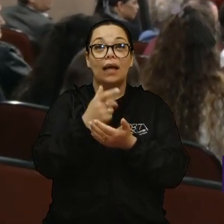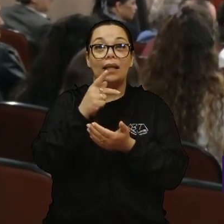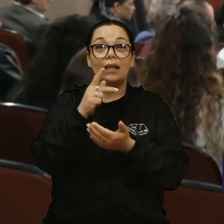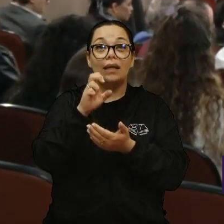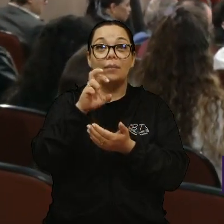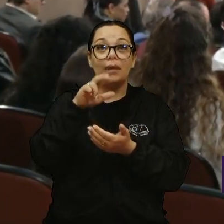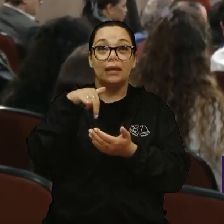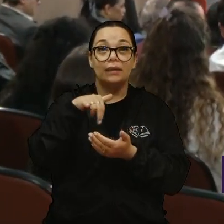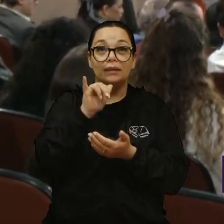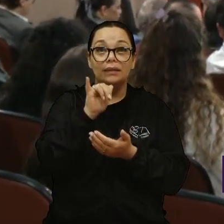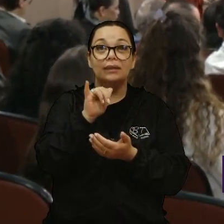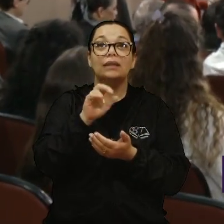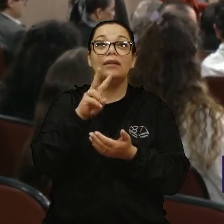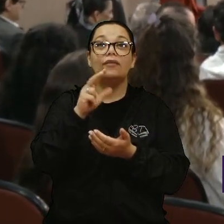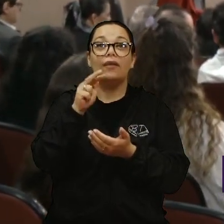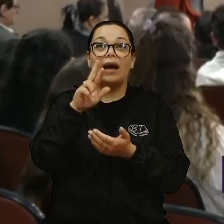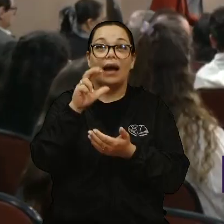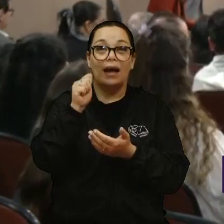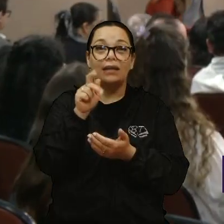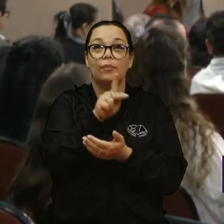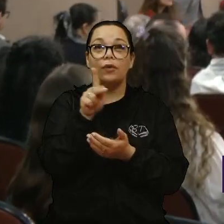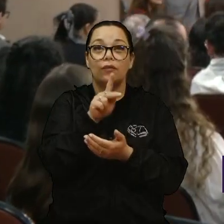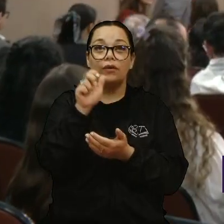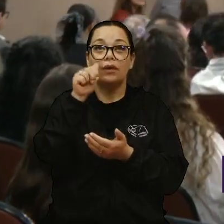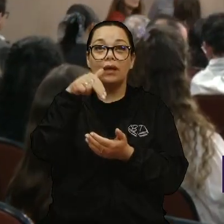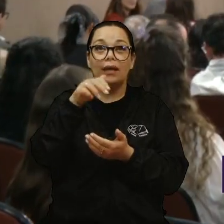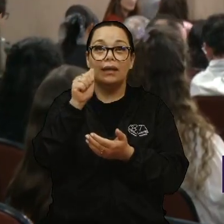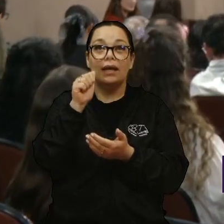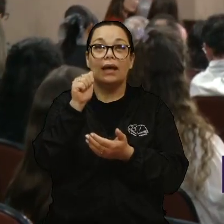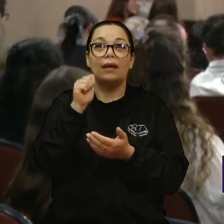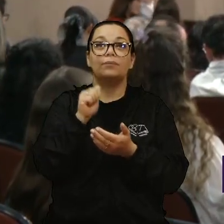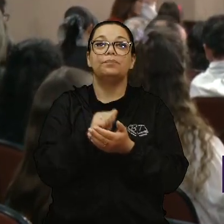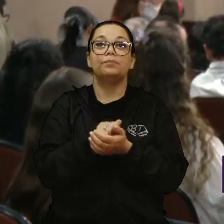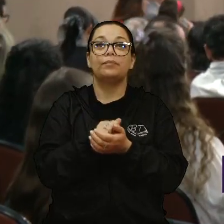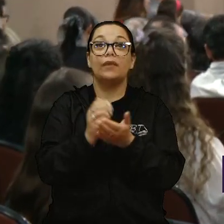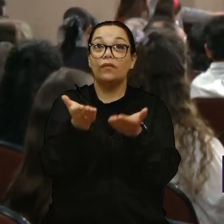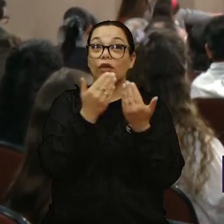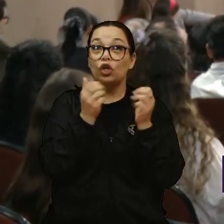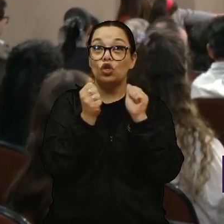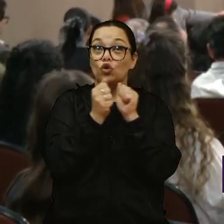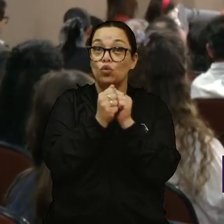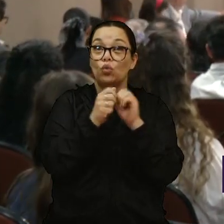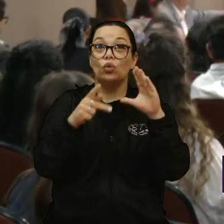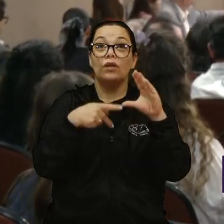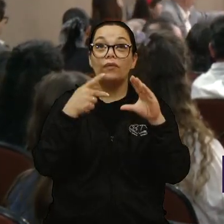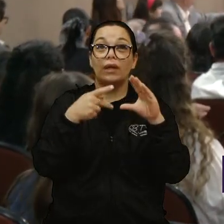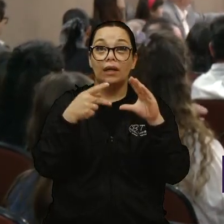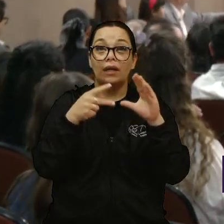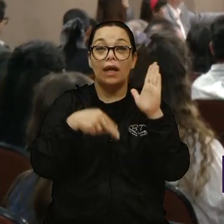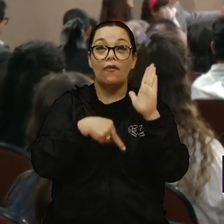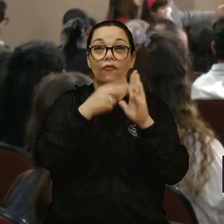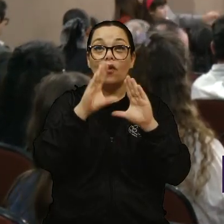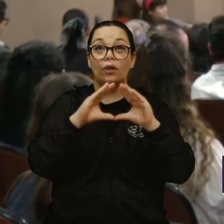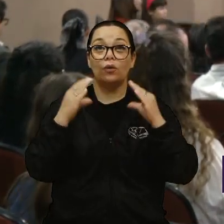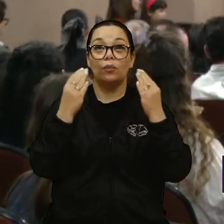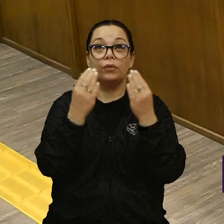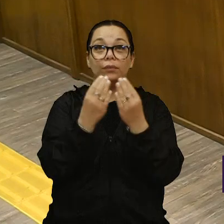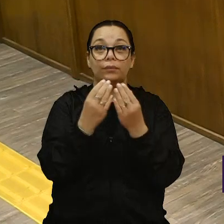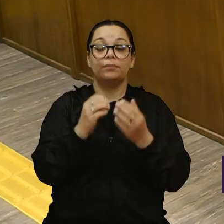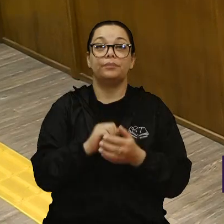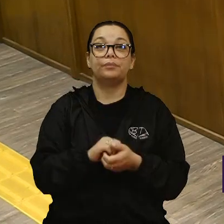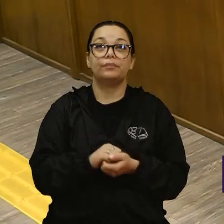Vargas de Abreu e Lima para a professora Ana Camardelo. Fique conosco, TV Câmara Caxias, a voz da comunidade.